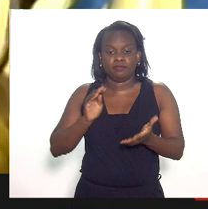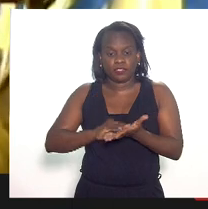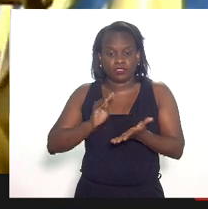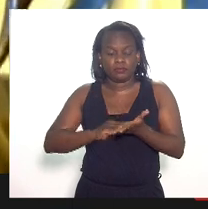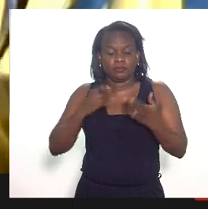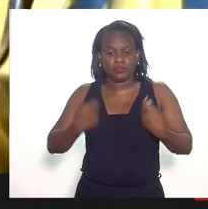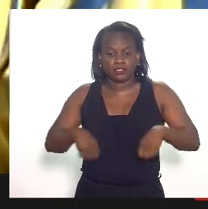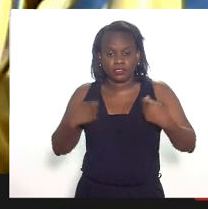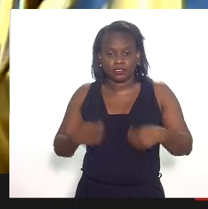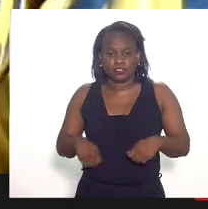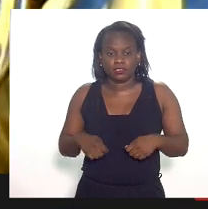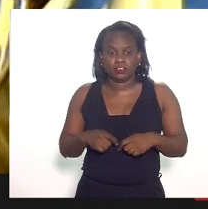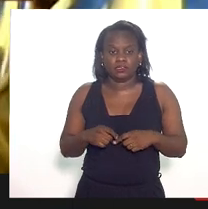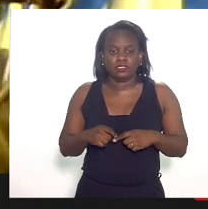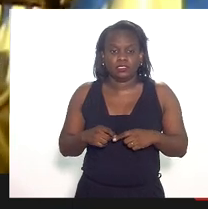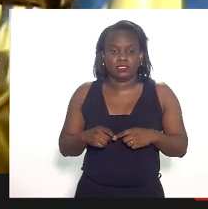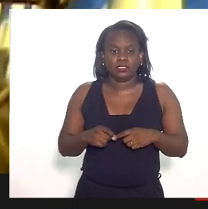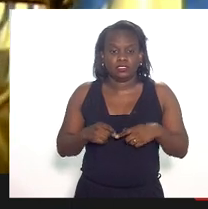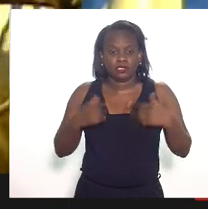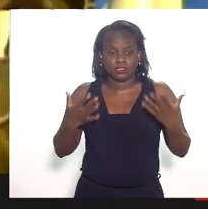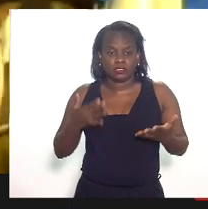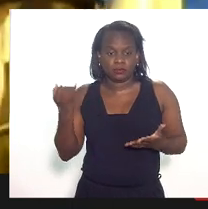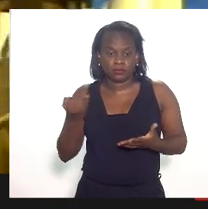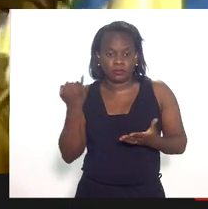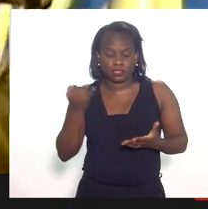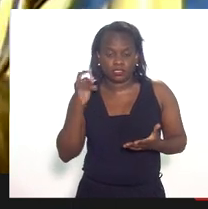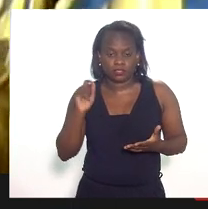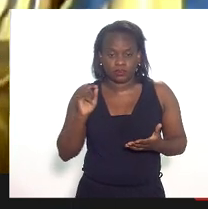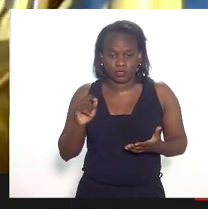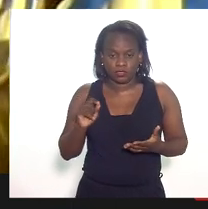Então, é fundamental que